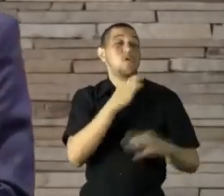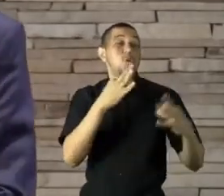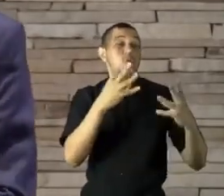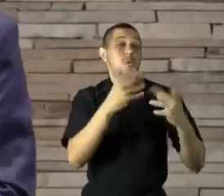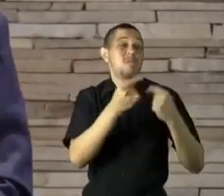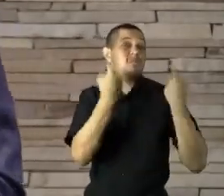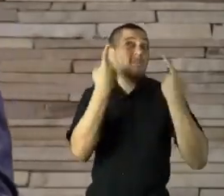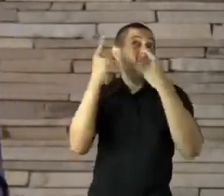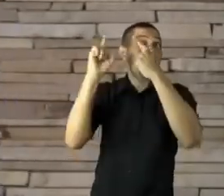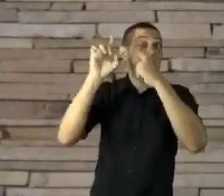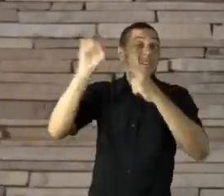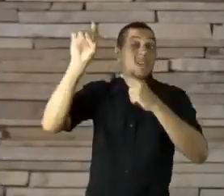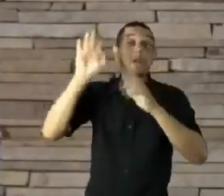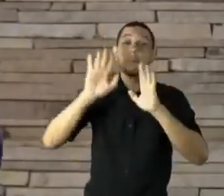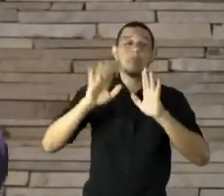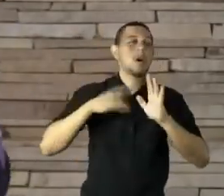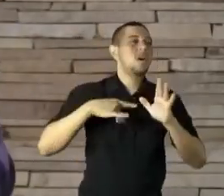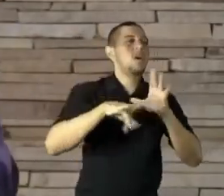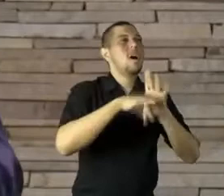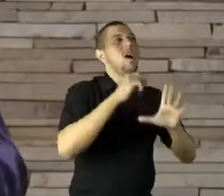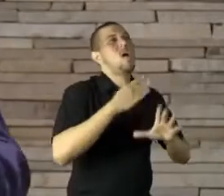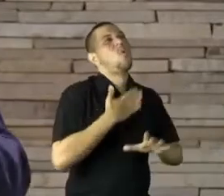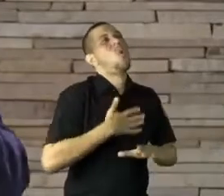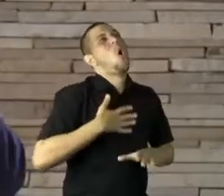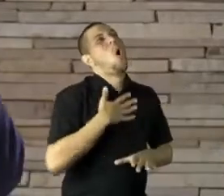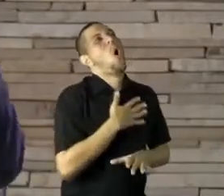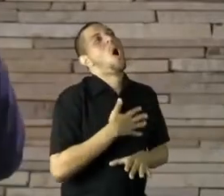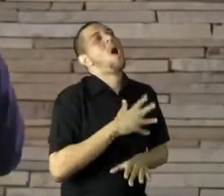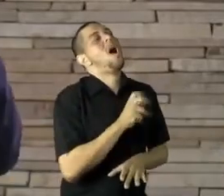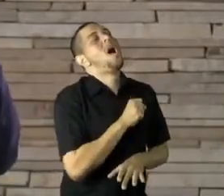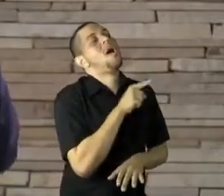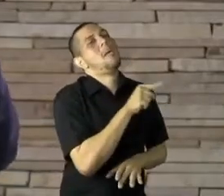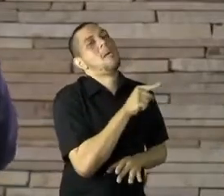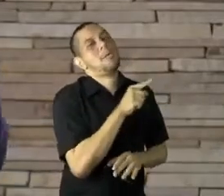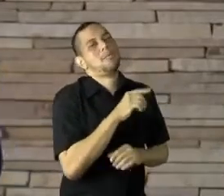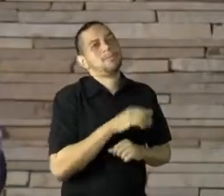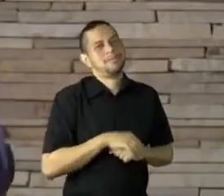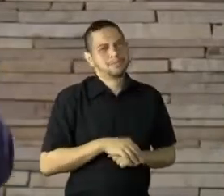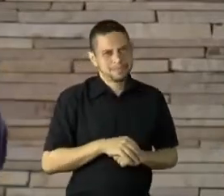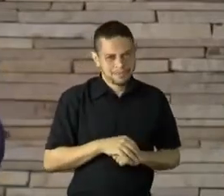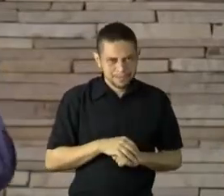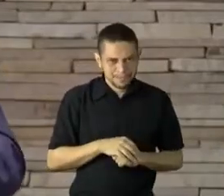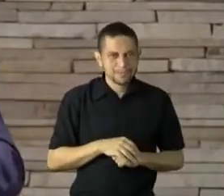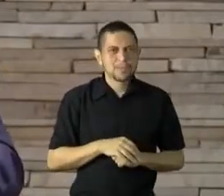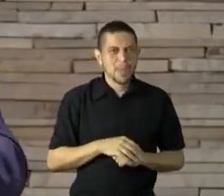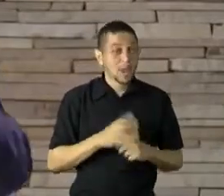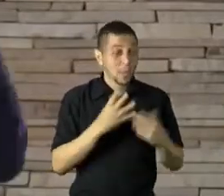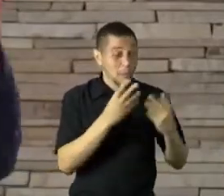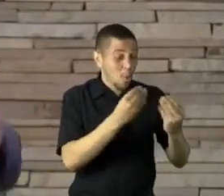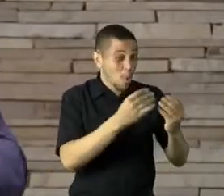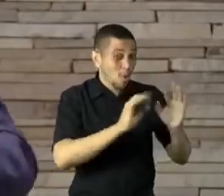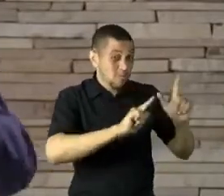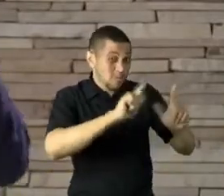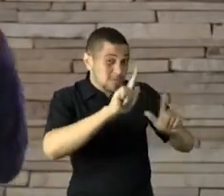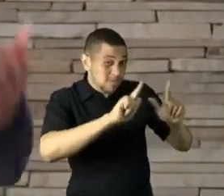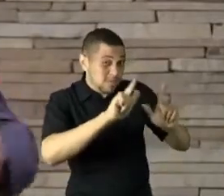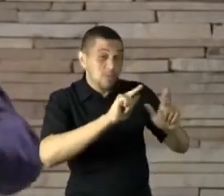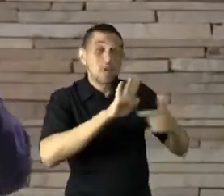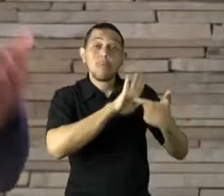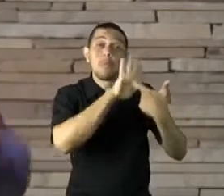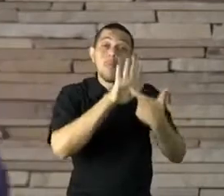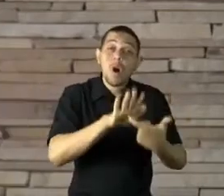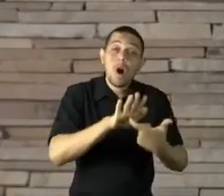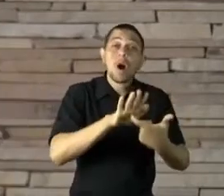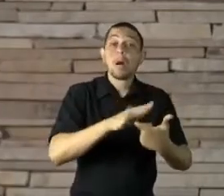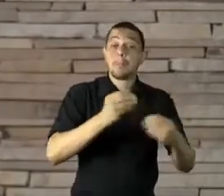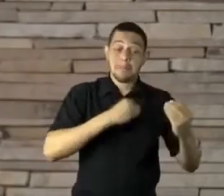Deus muitos mantém uma linguagem muitos mantém pecados acariciados como algo como